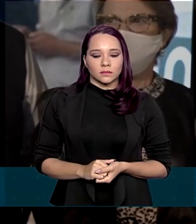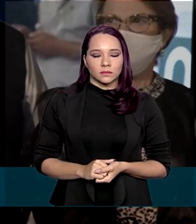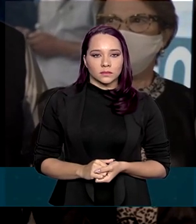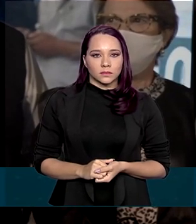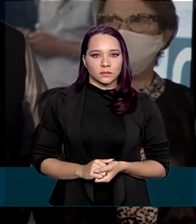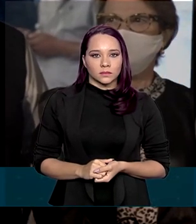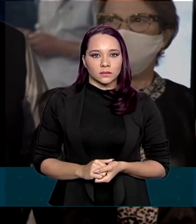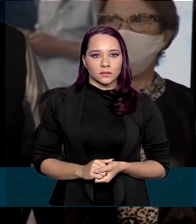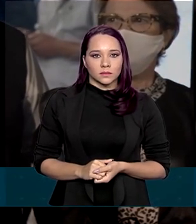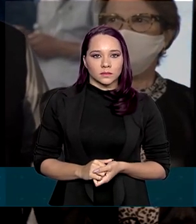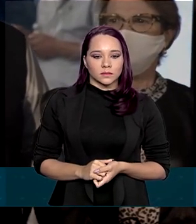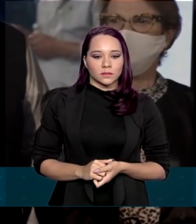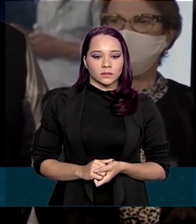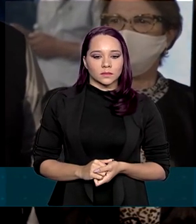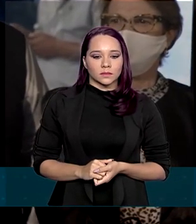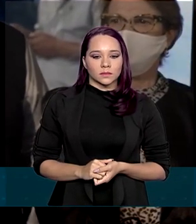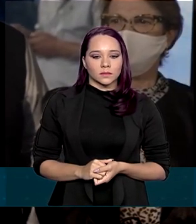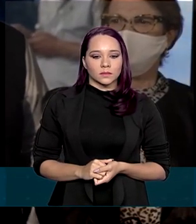Nós temos que